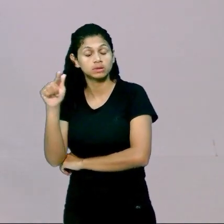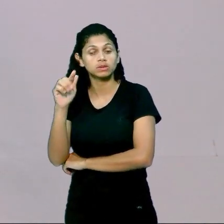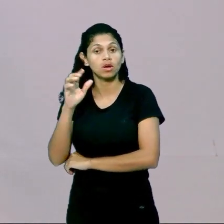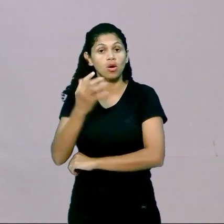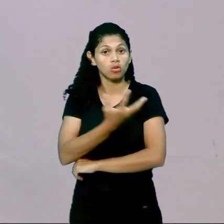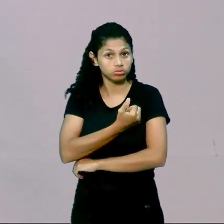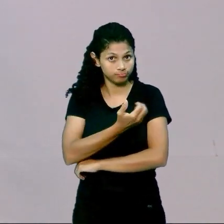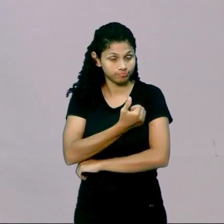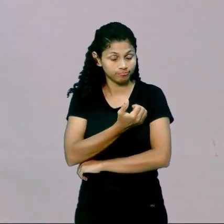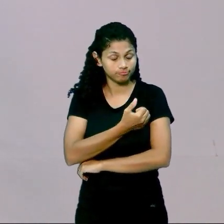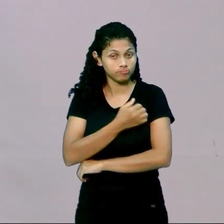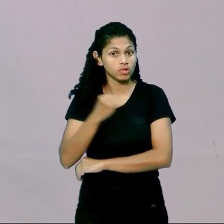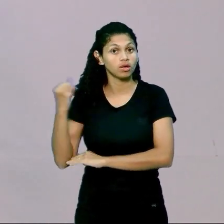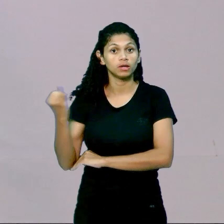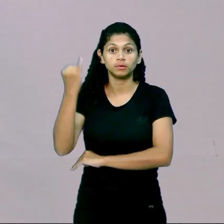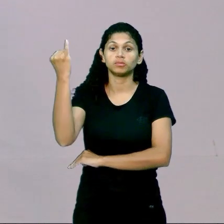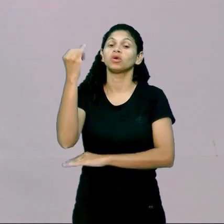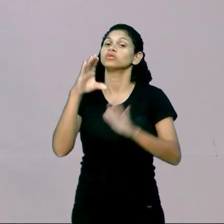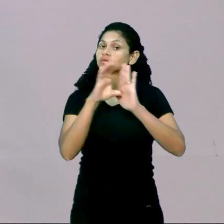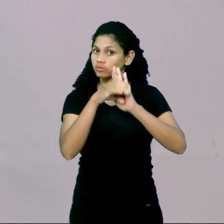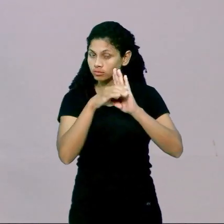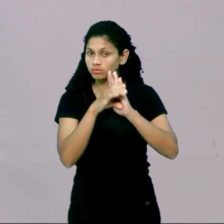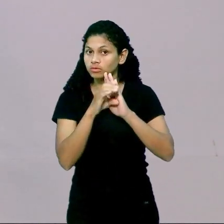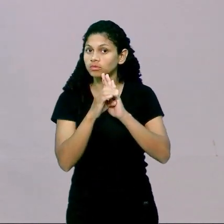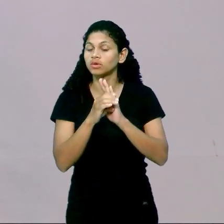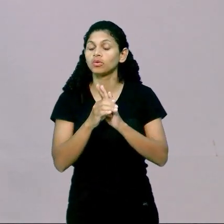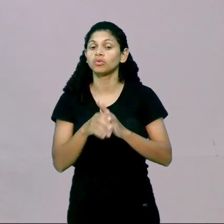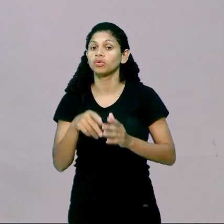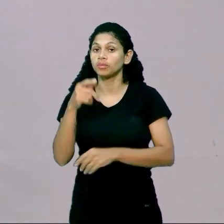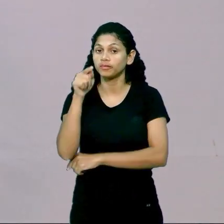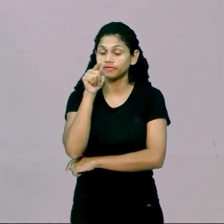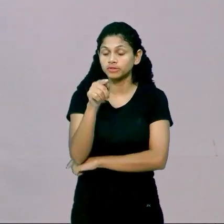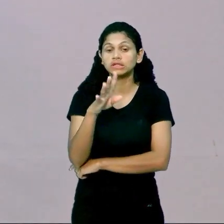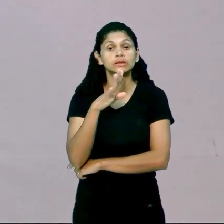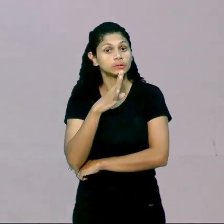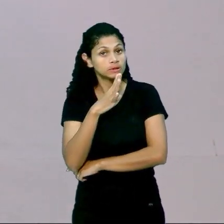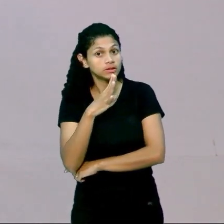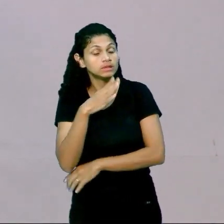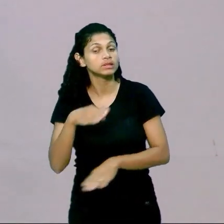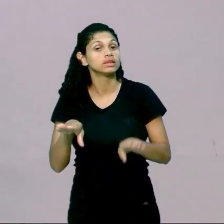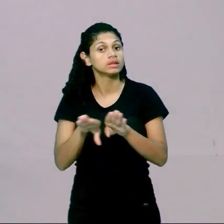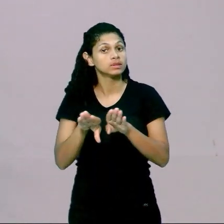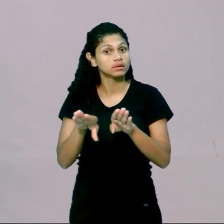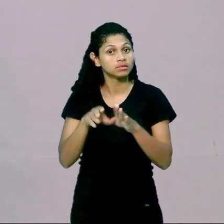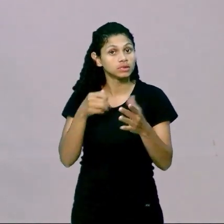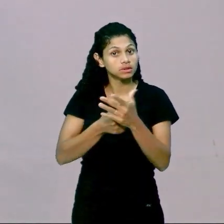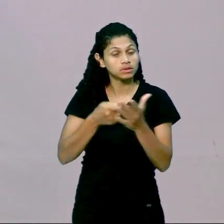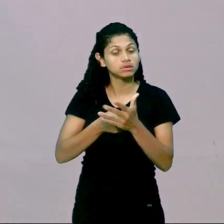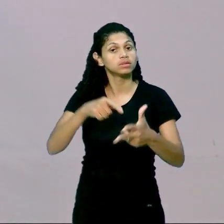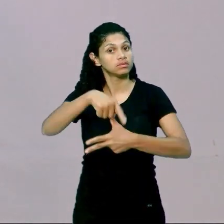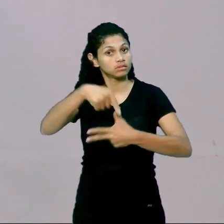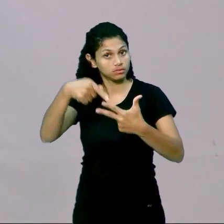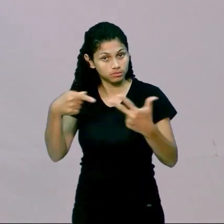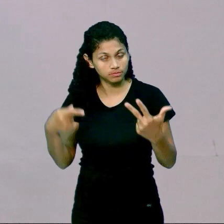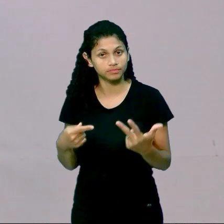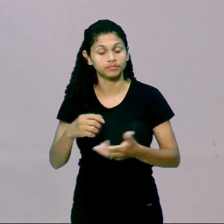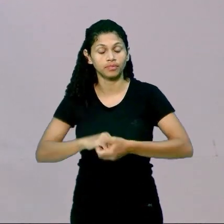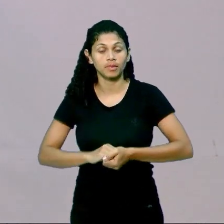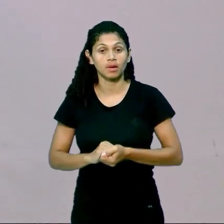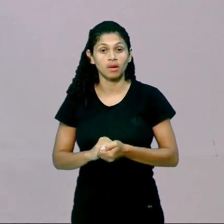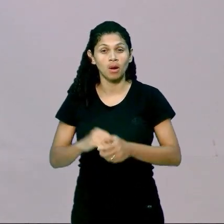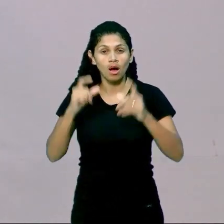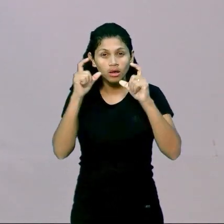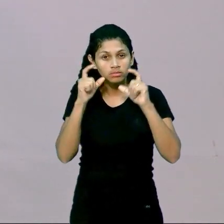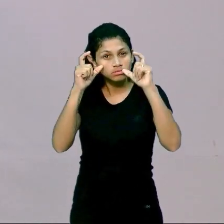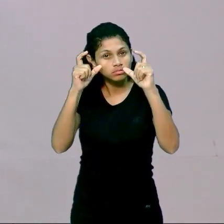e conhecimento para o Enem. Na aula de hoje, peço que você preste bastante atenção